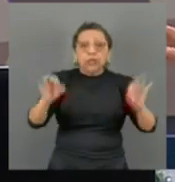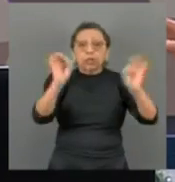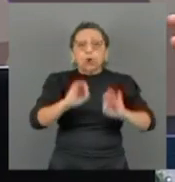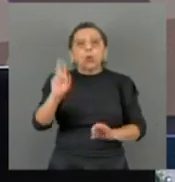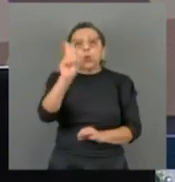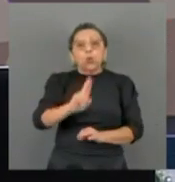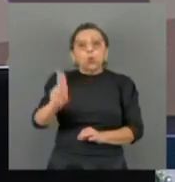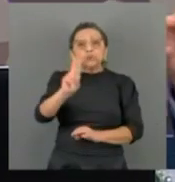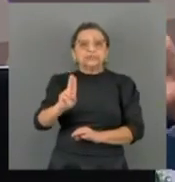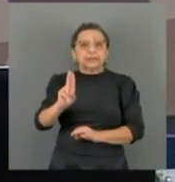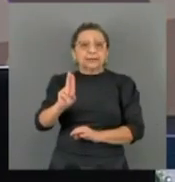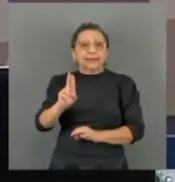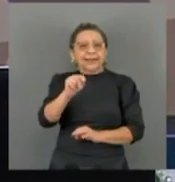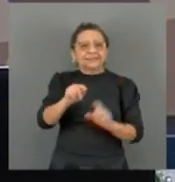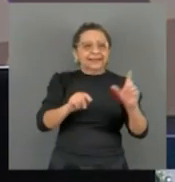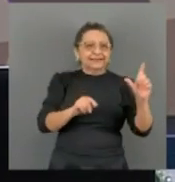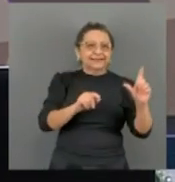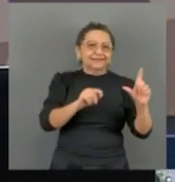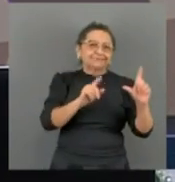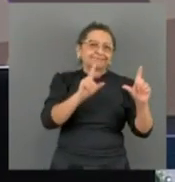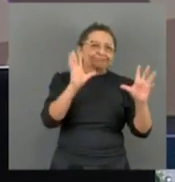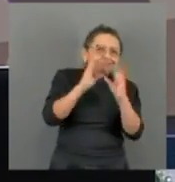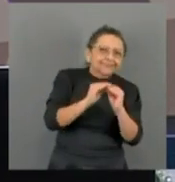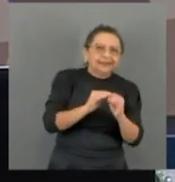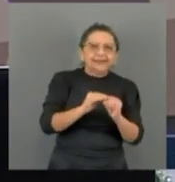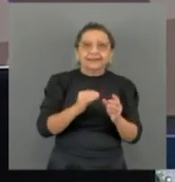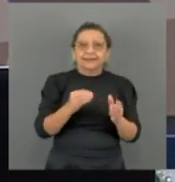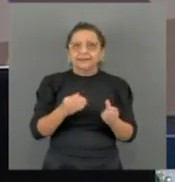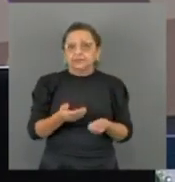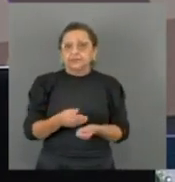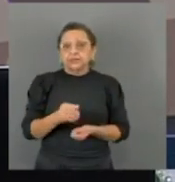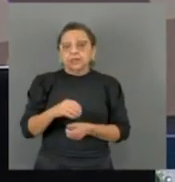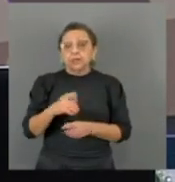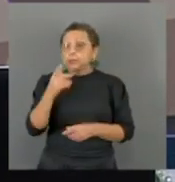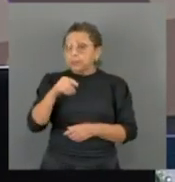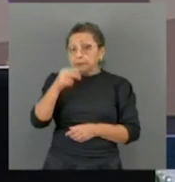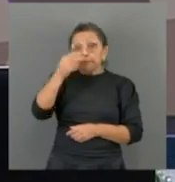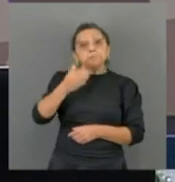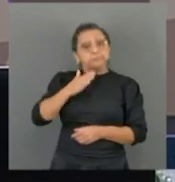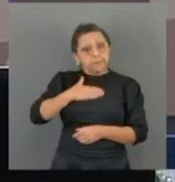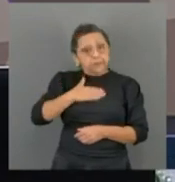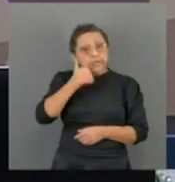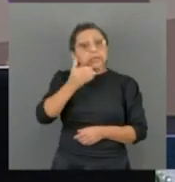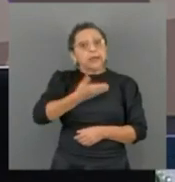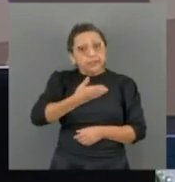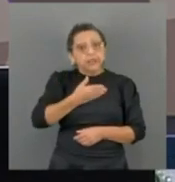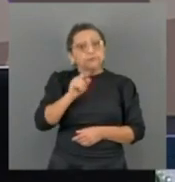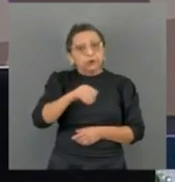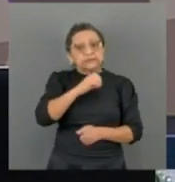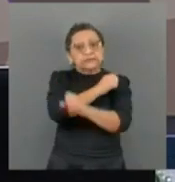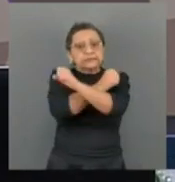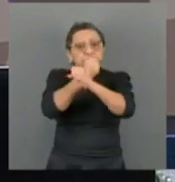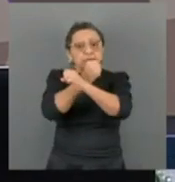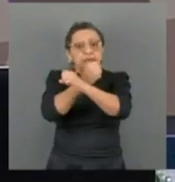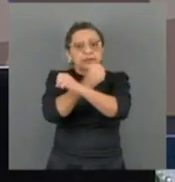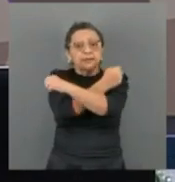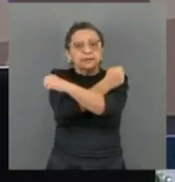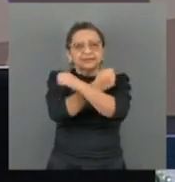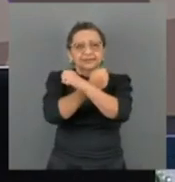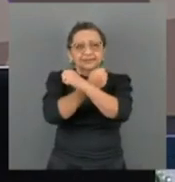ela para o masculino, né? Censuraram uma pessoa, minha amiga Megan Murphy. E